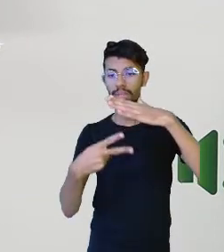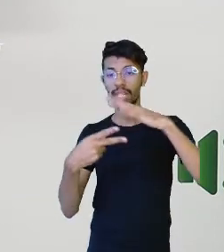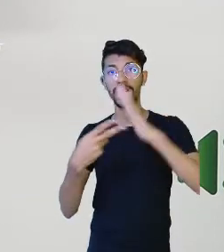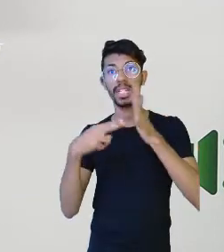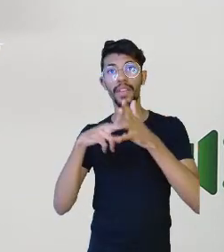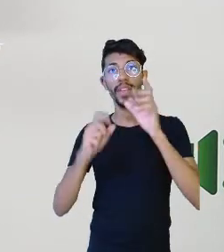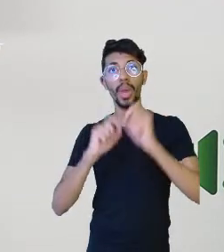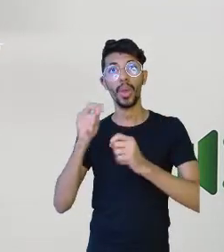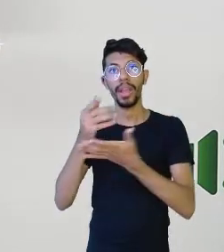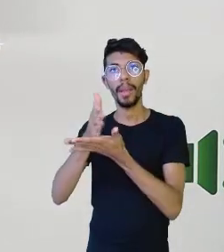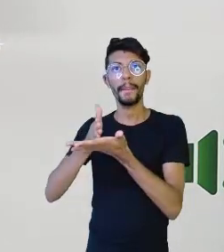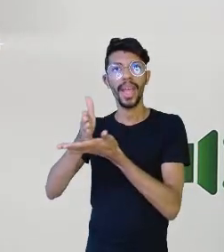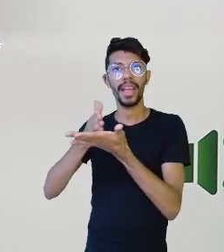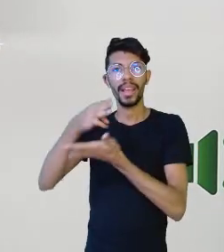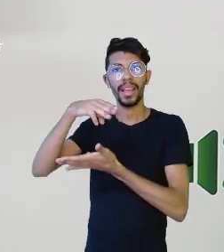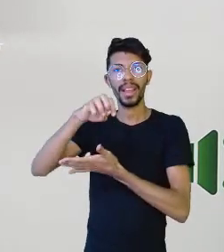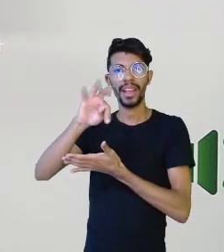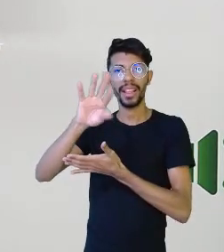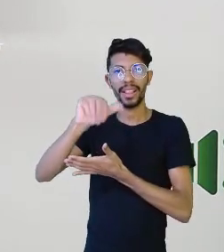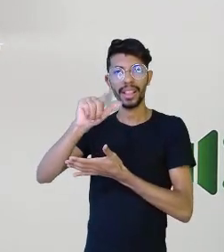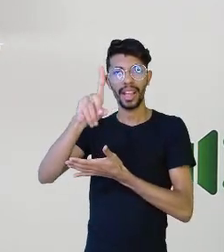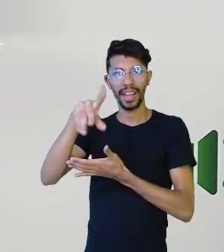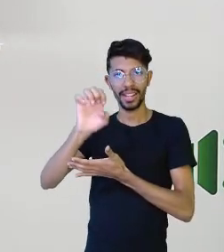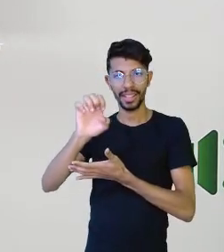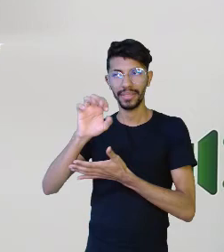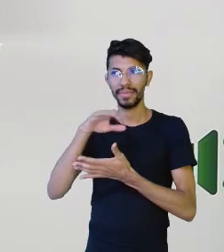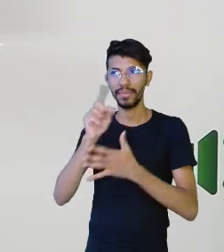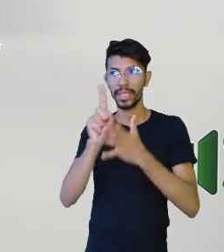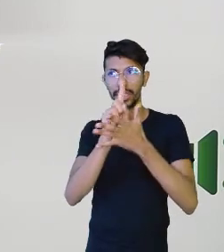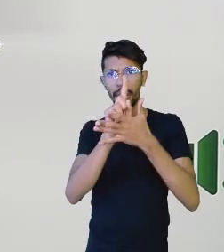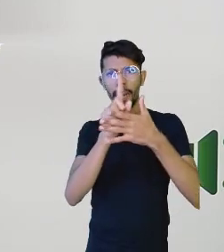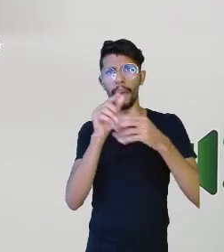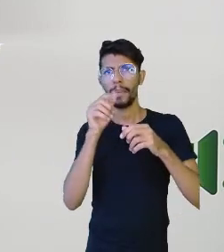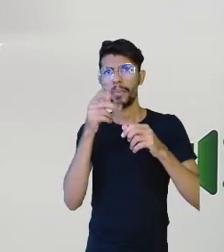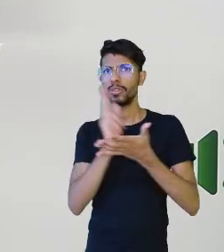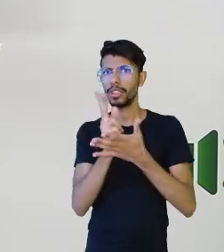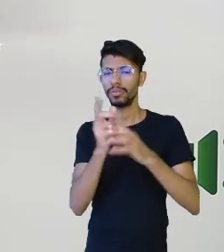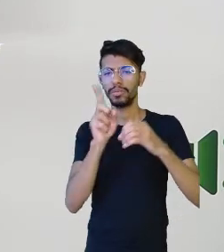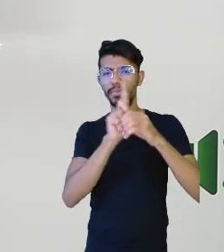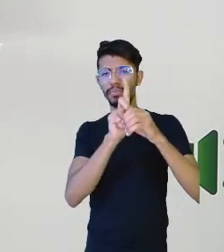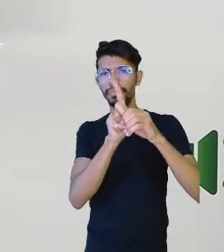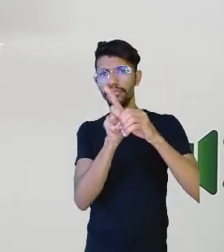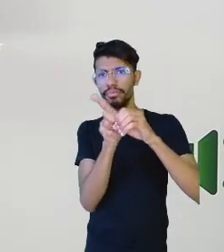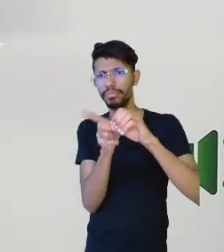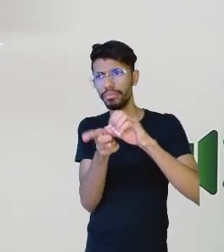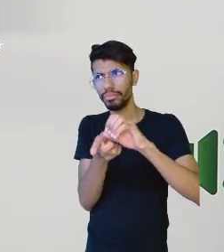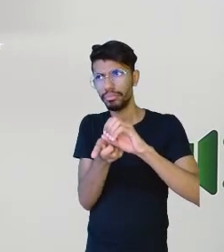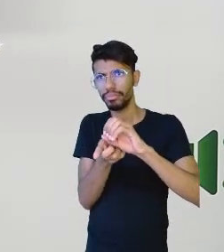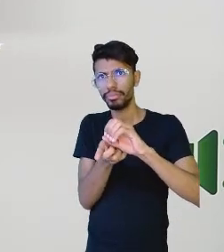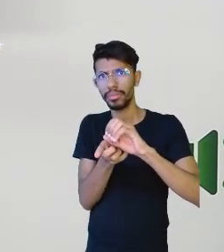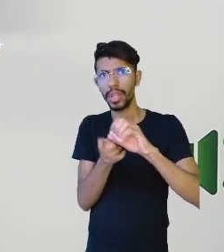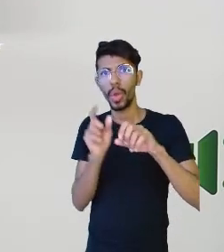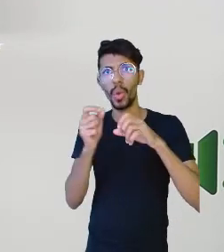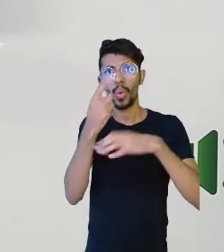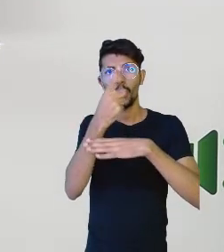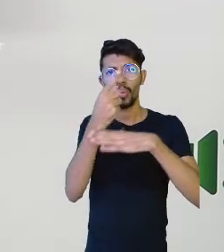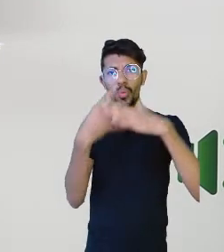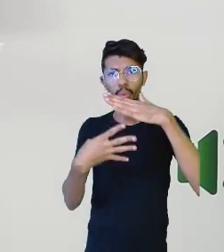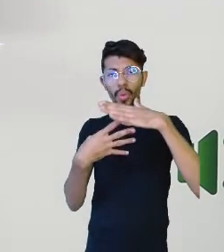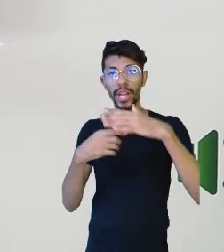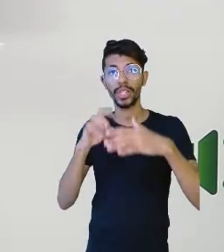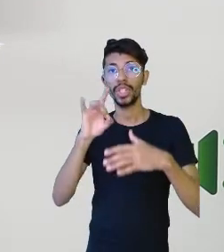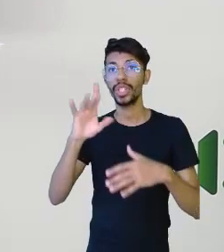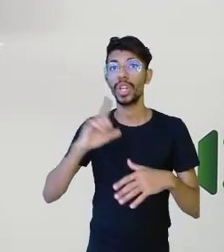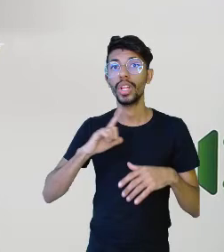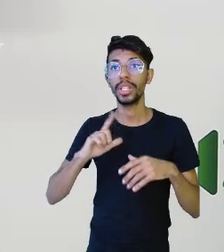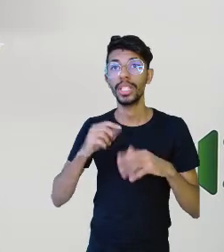tanque. Quando eu vou descendo, esse ponteiro eu vou consumindo aí 1/4. Então, eu só tenho uma